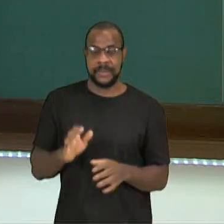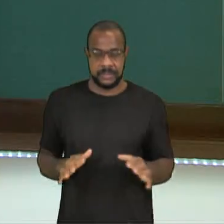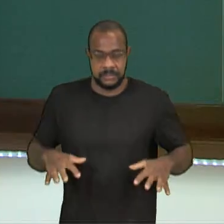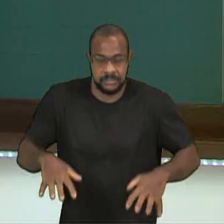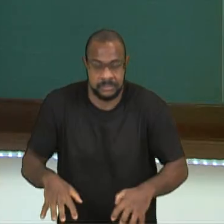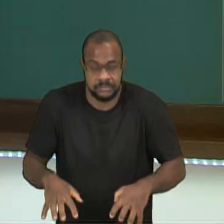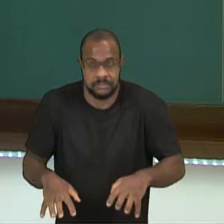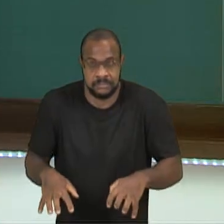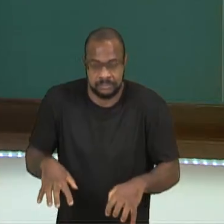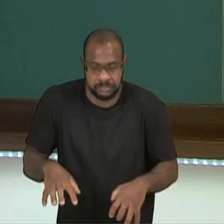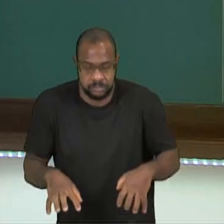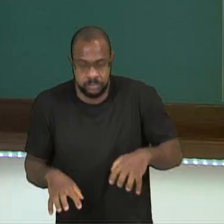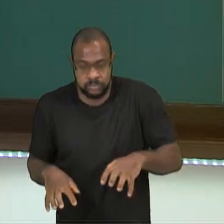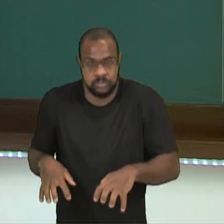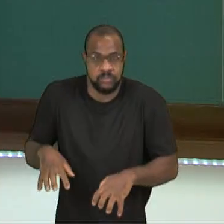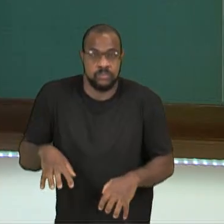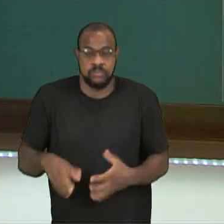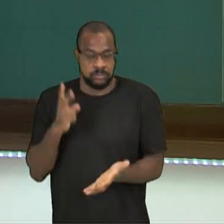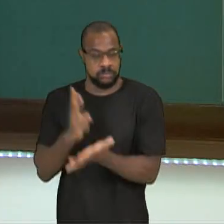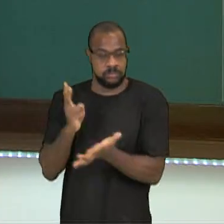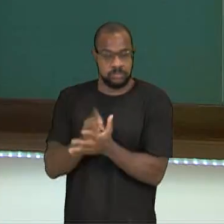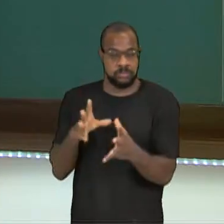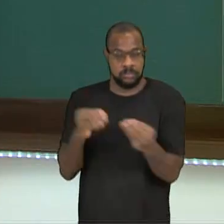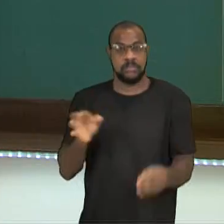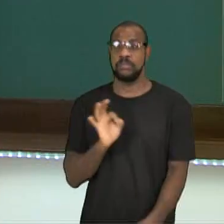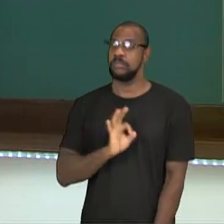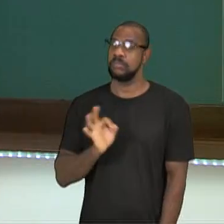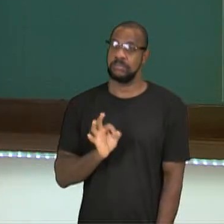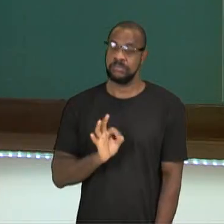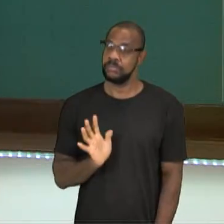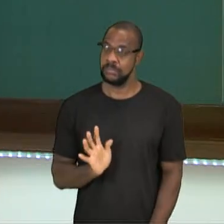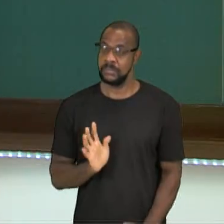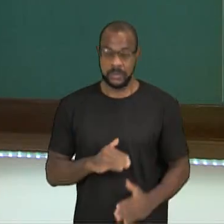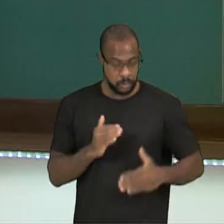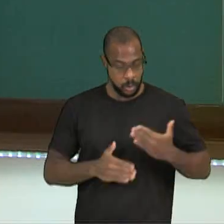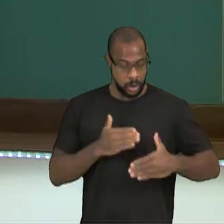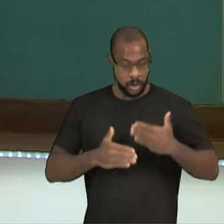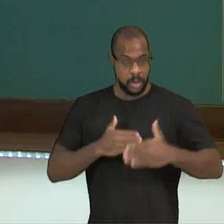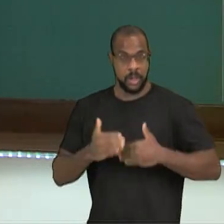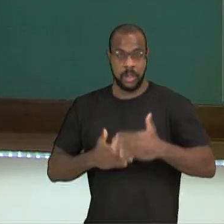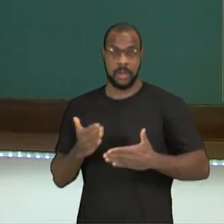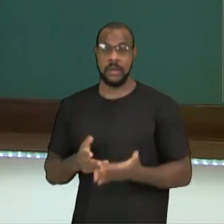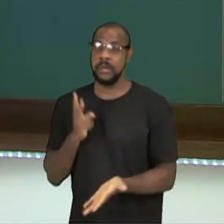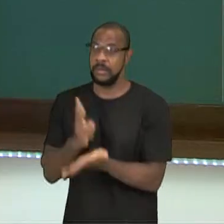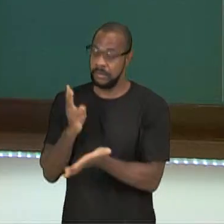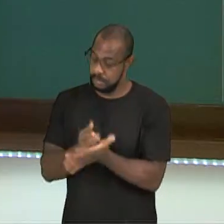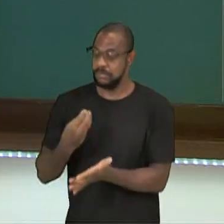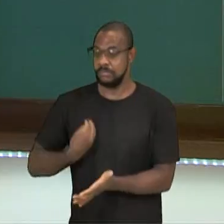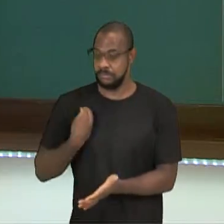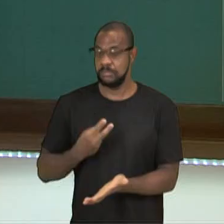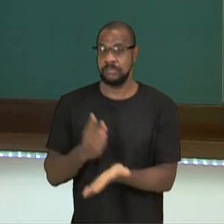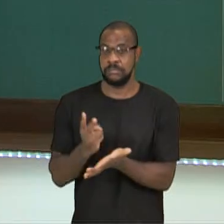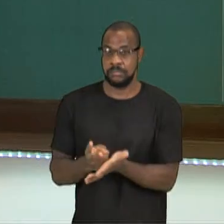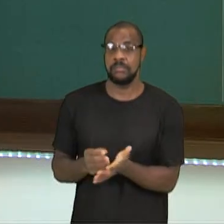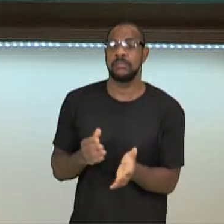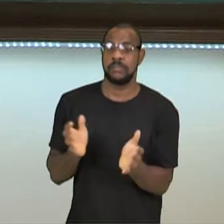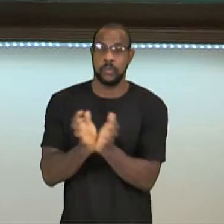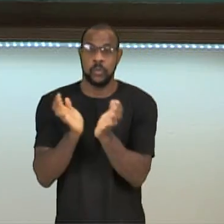ali ainda. Ele não desapareceu ou todos evoluíram para o Homo erectus. Permaneceu existindo o Homo